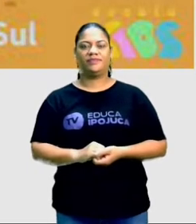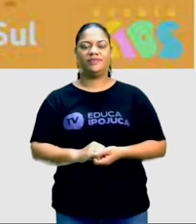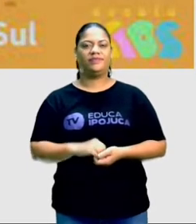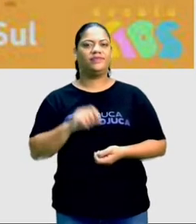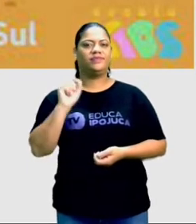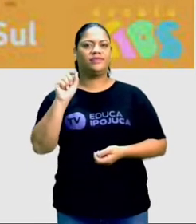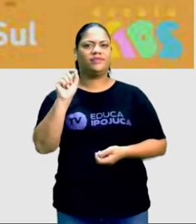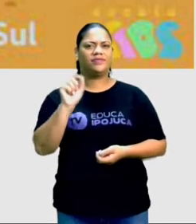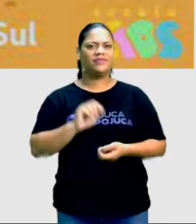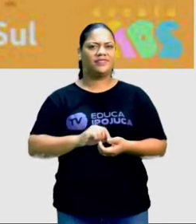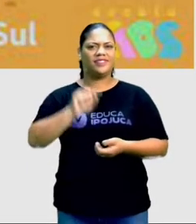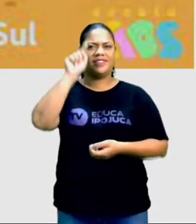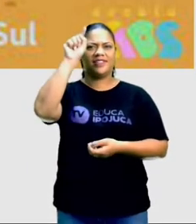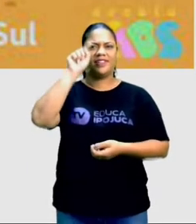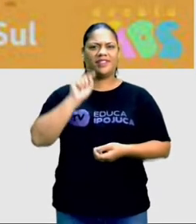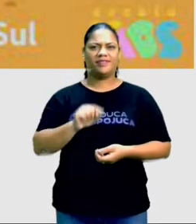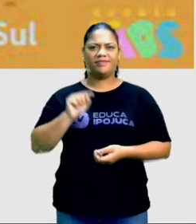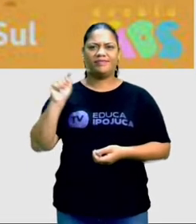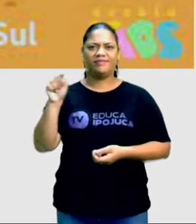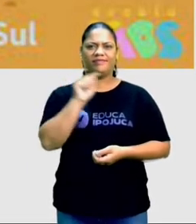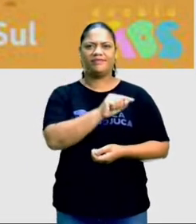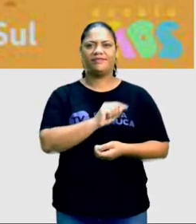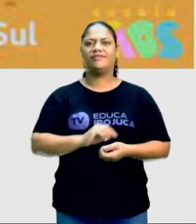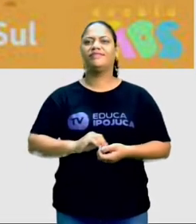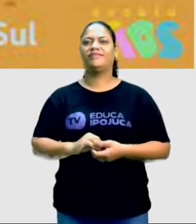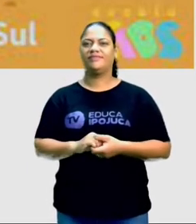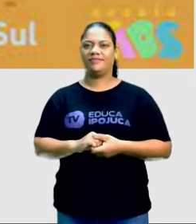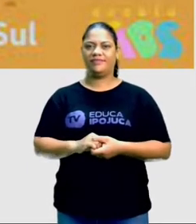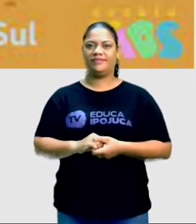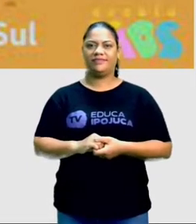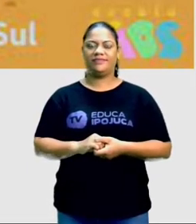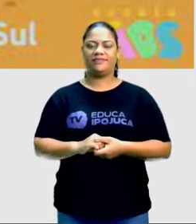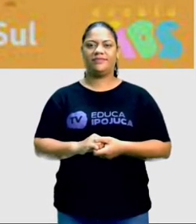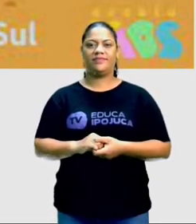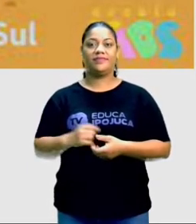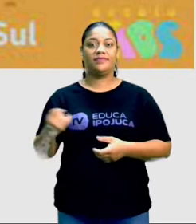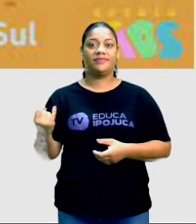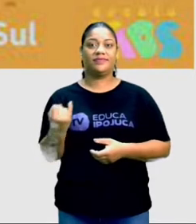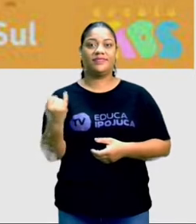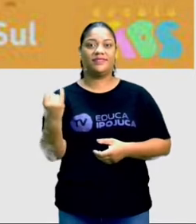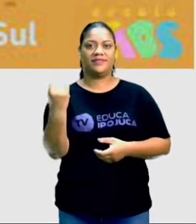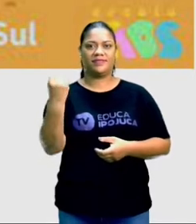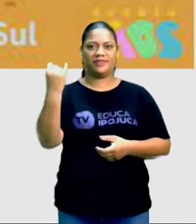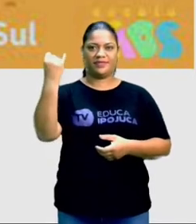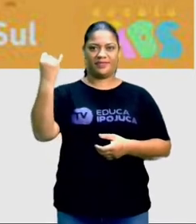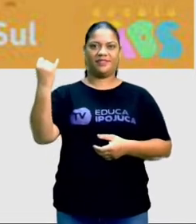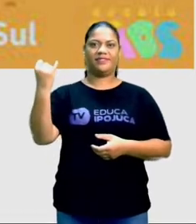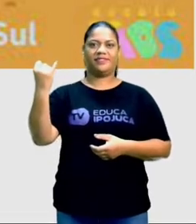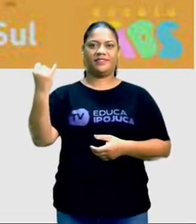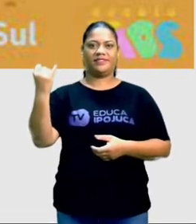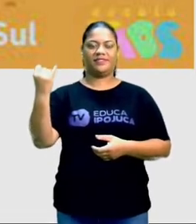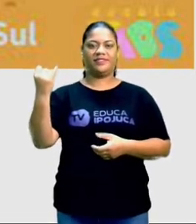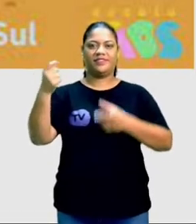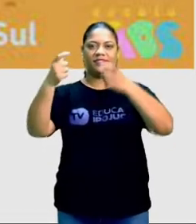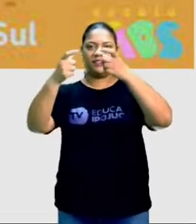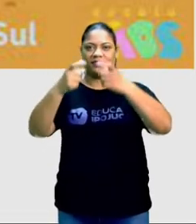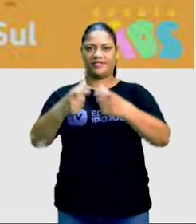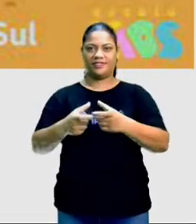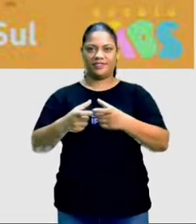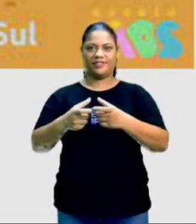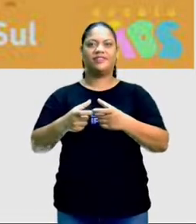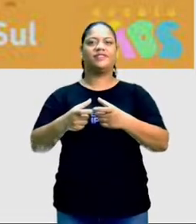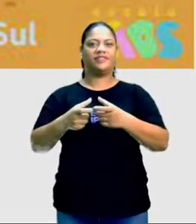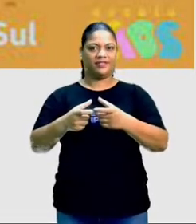O que são pontos cardeais? Os pontos cardeais são os principais pontos de referência para